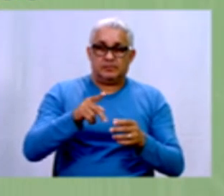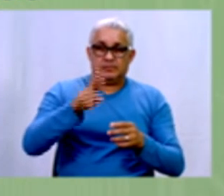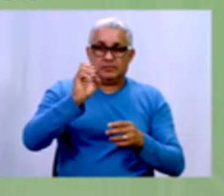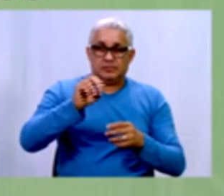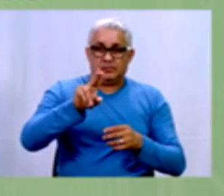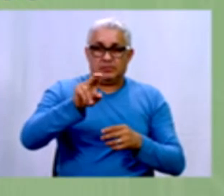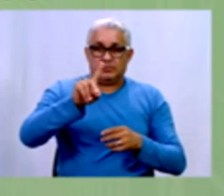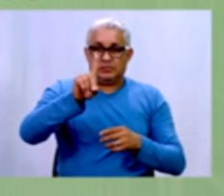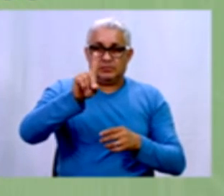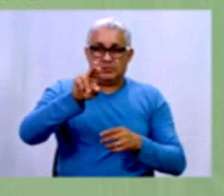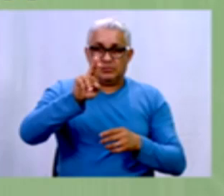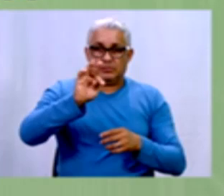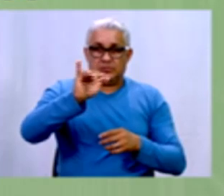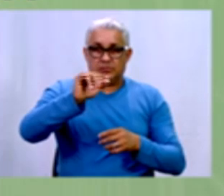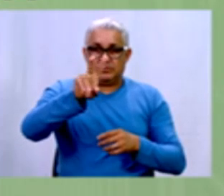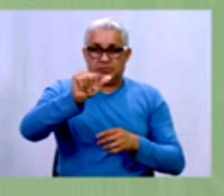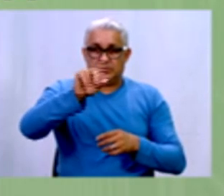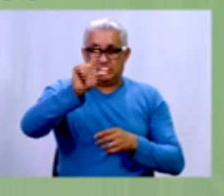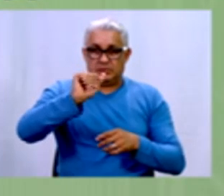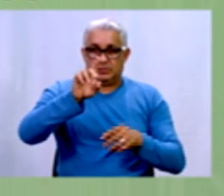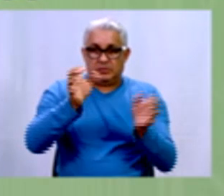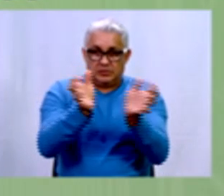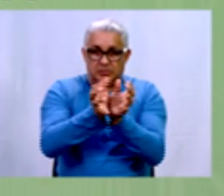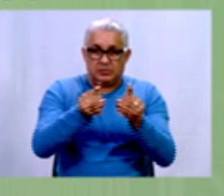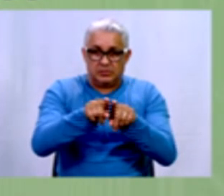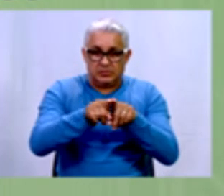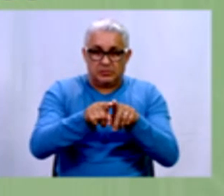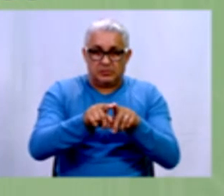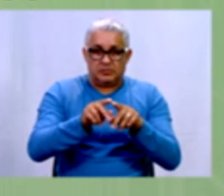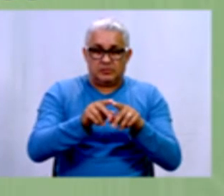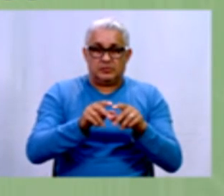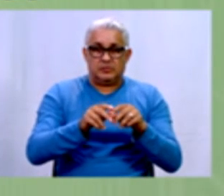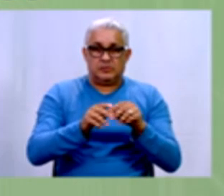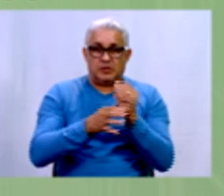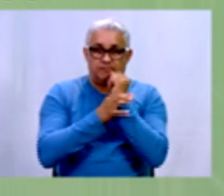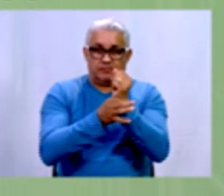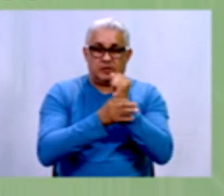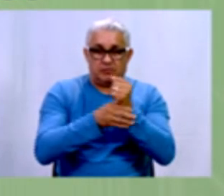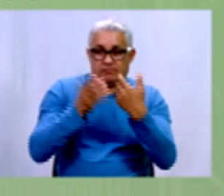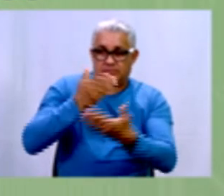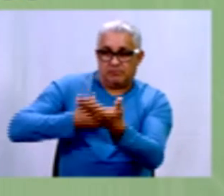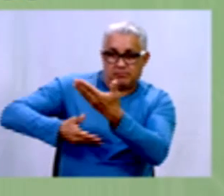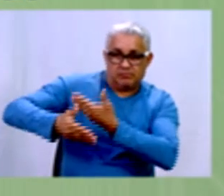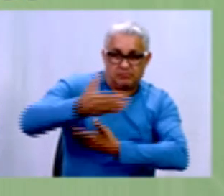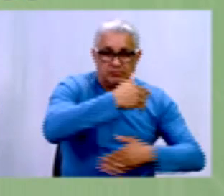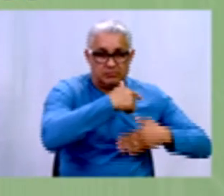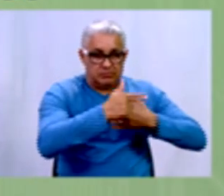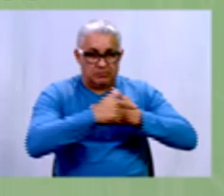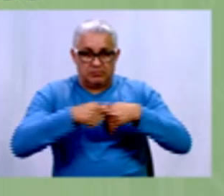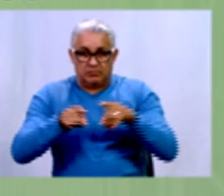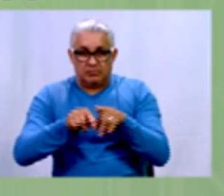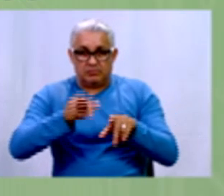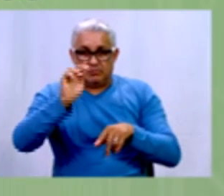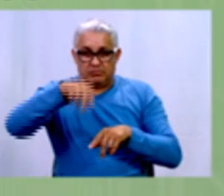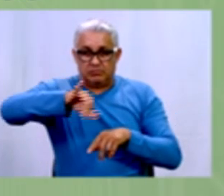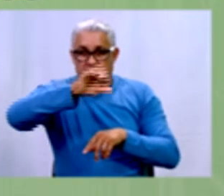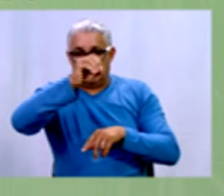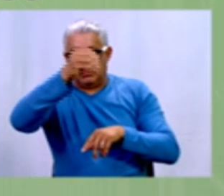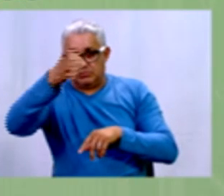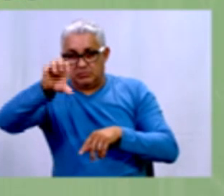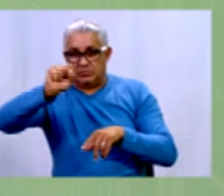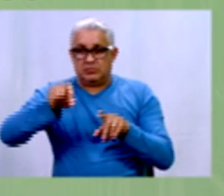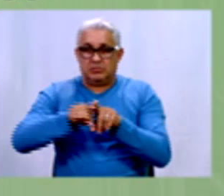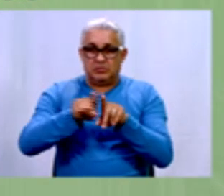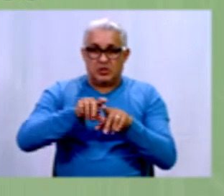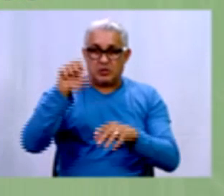equipe, garante a colaboração entre os diversos papéis e funções e é um escudo